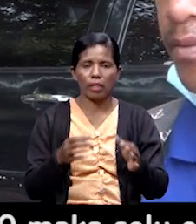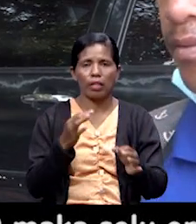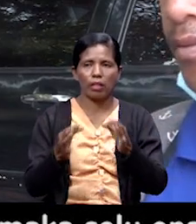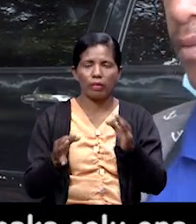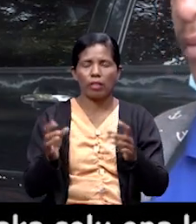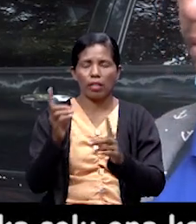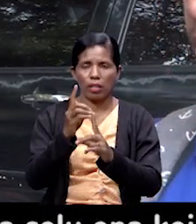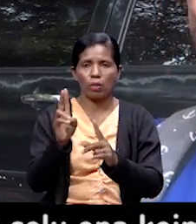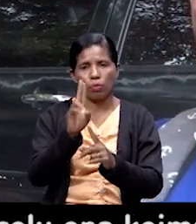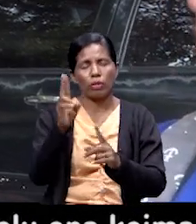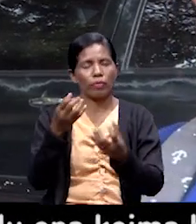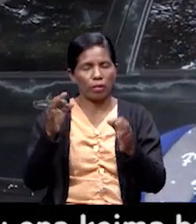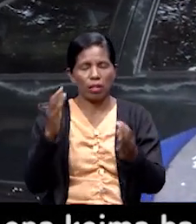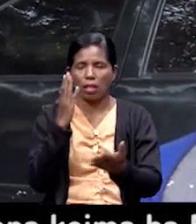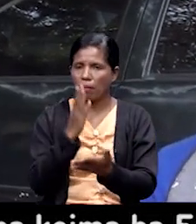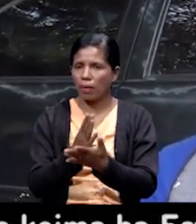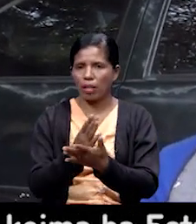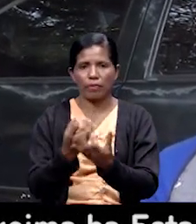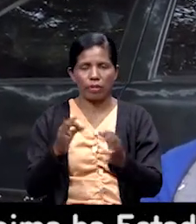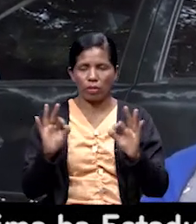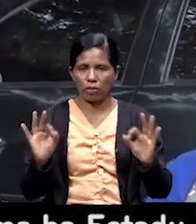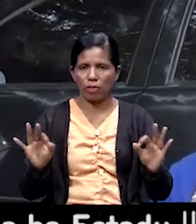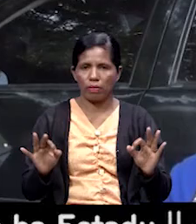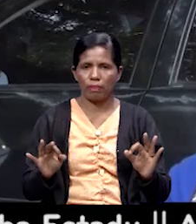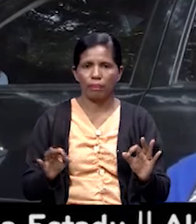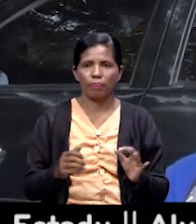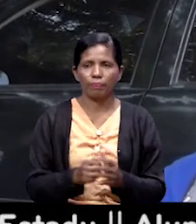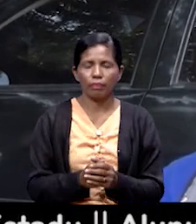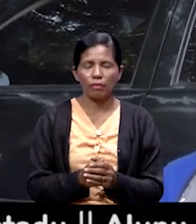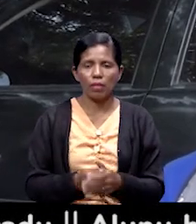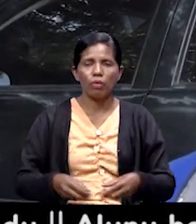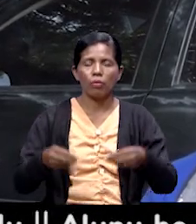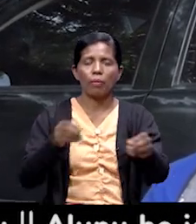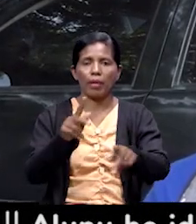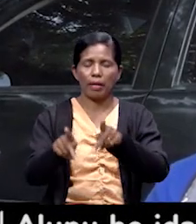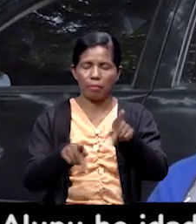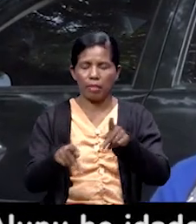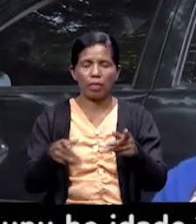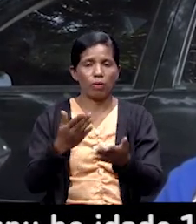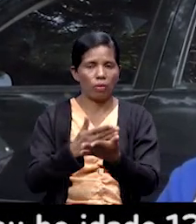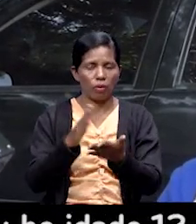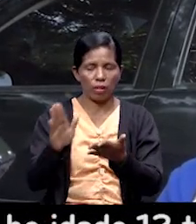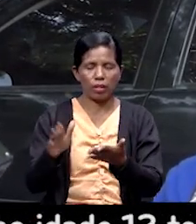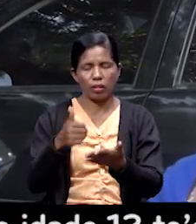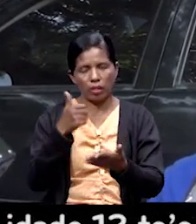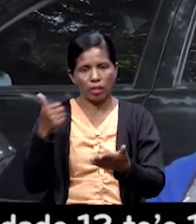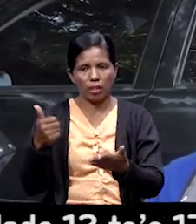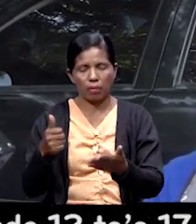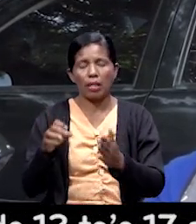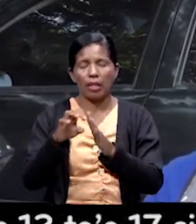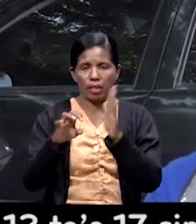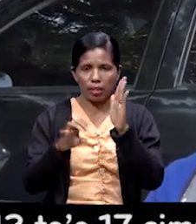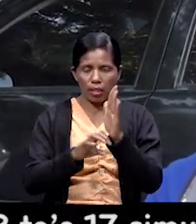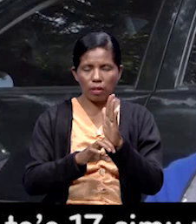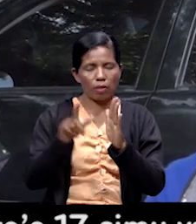de utilização, tem que, para a utilização, não tem que submeter para leilão, para depois o governo, o Estado, ele retém retorno